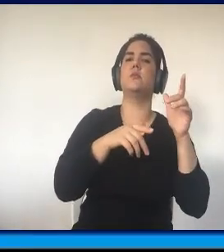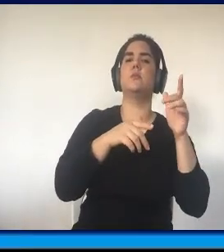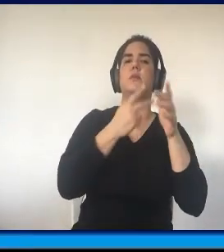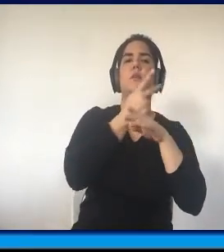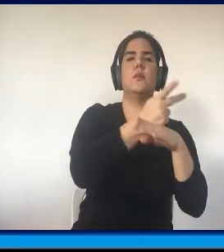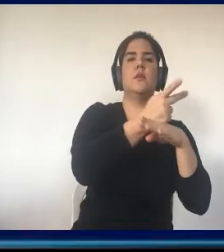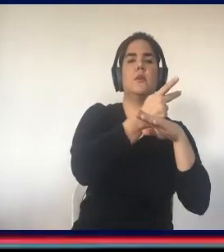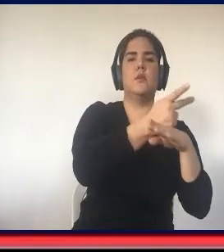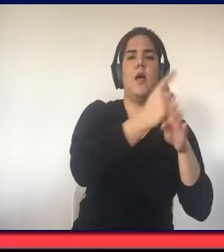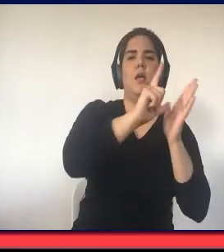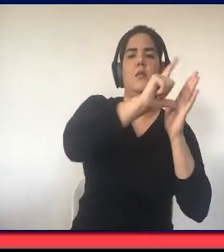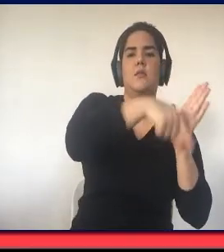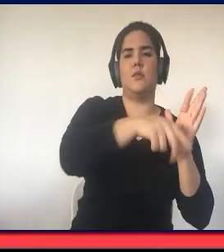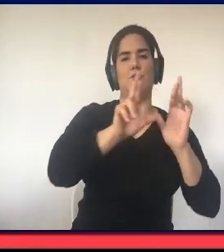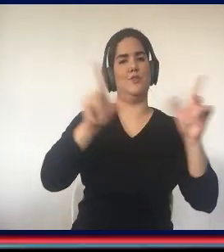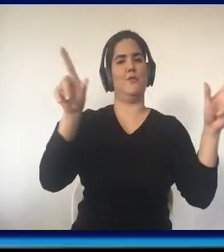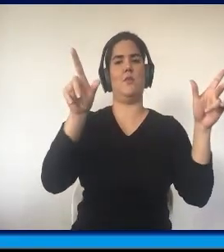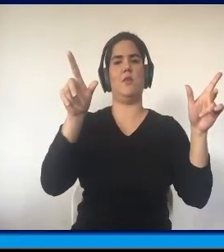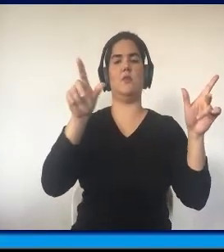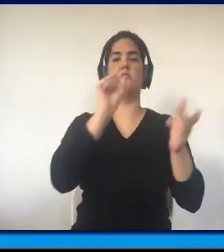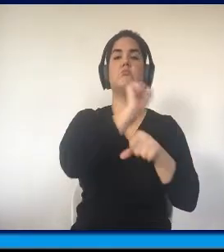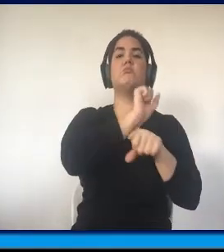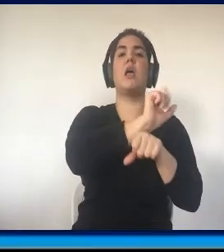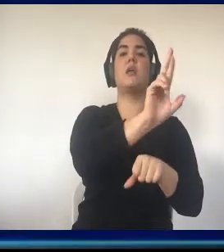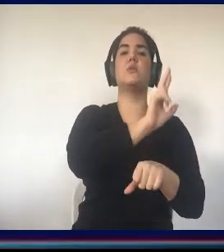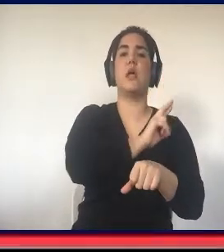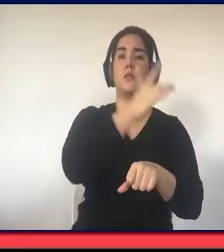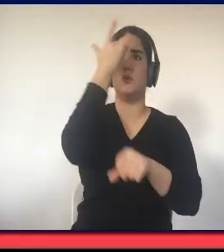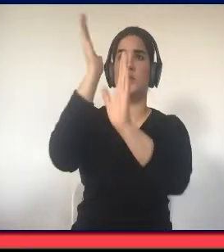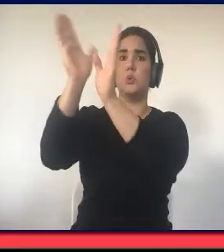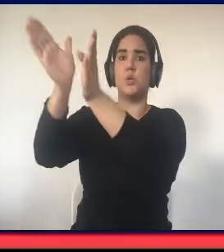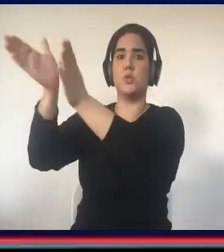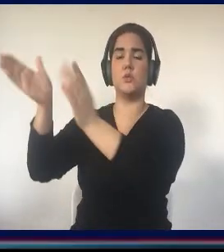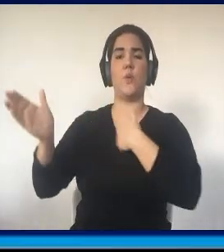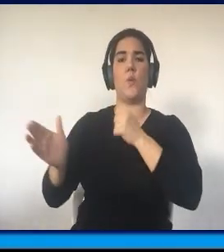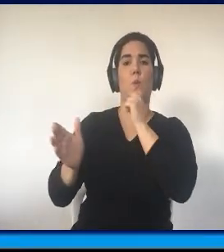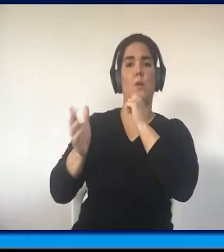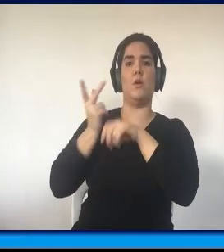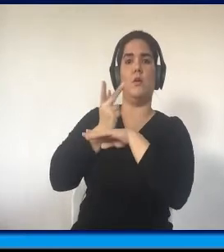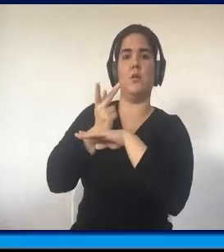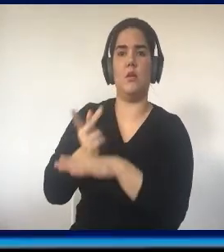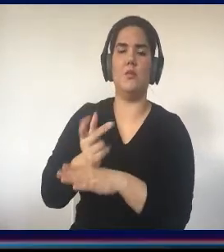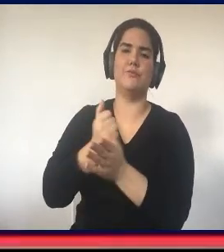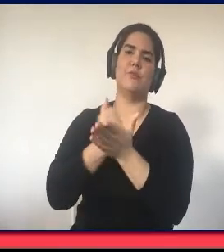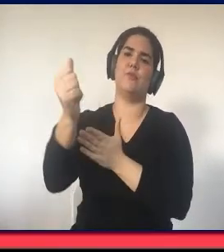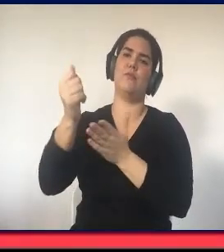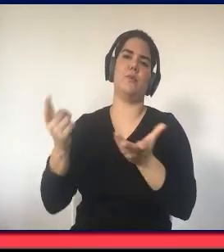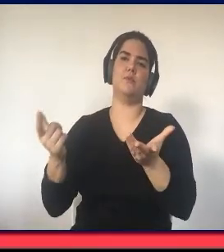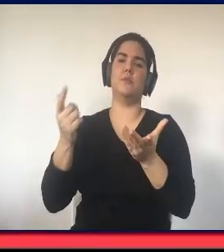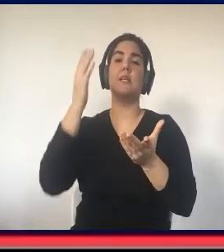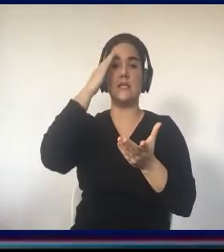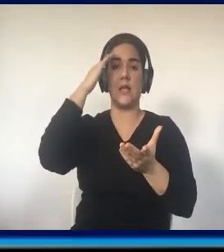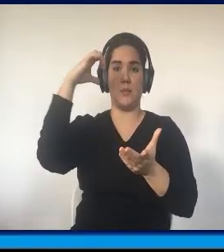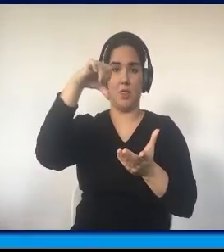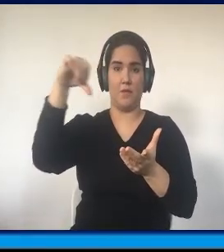alguém que corre atrás dos resultados depois que está todo mundo fazendo. Então, acho que hoje a gente sabe que a 99 não é o Uber, né? Foi